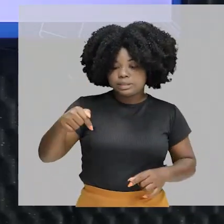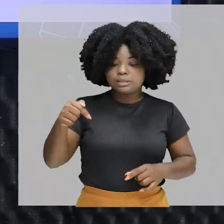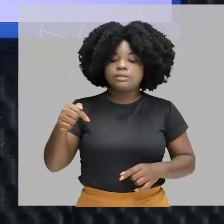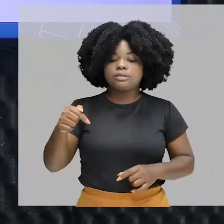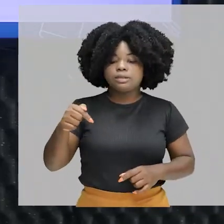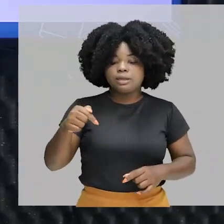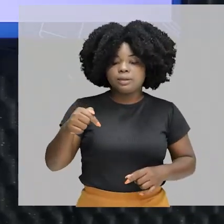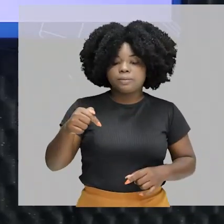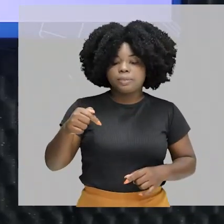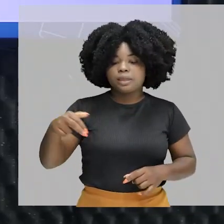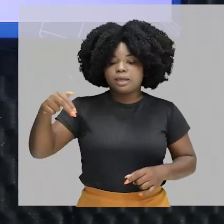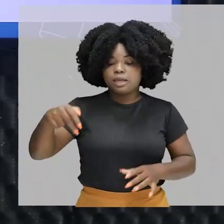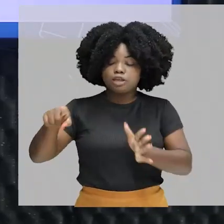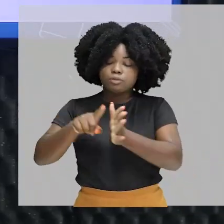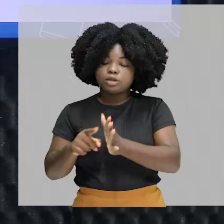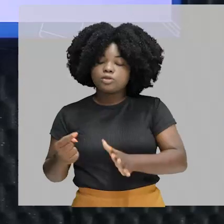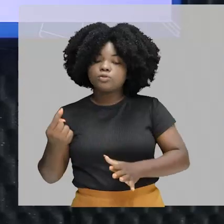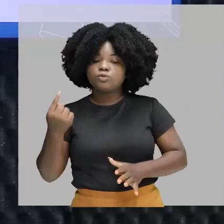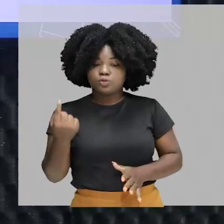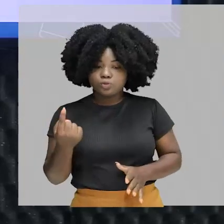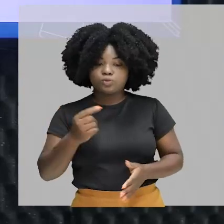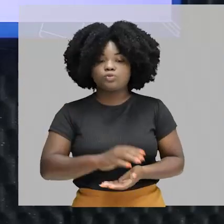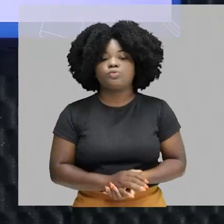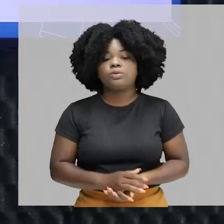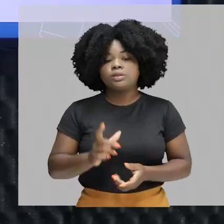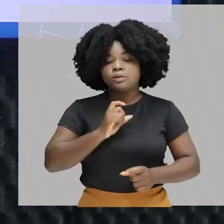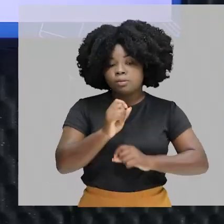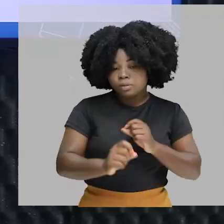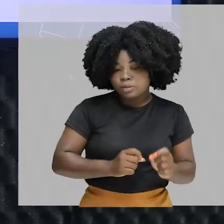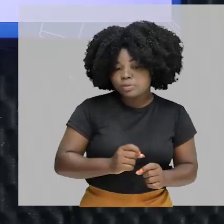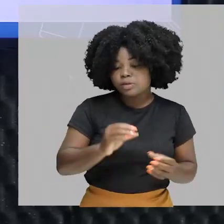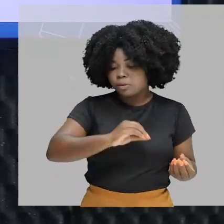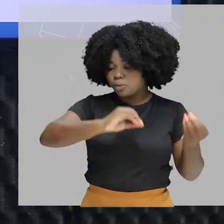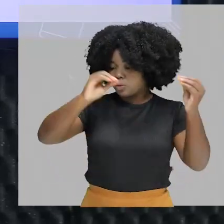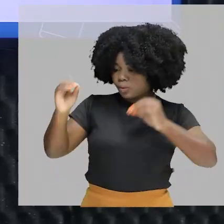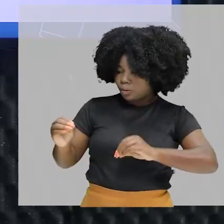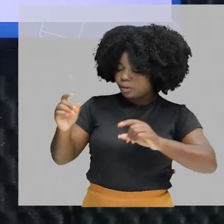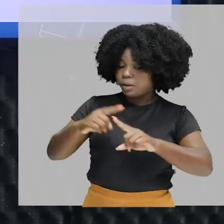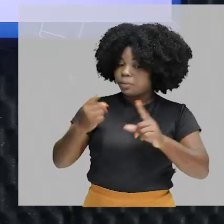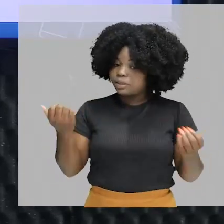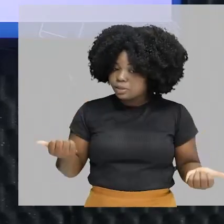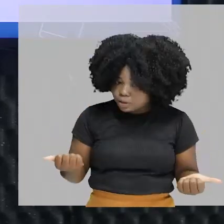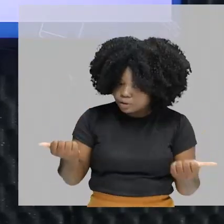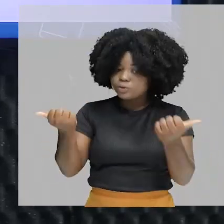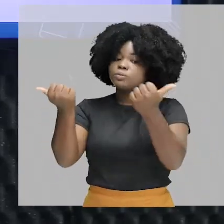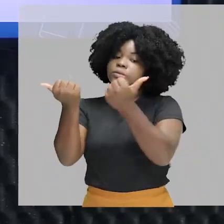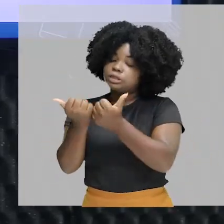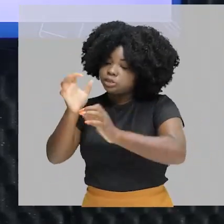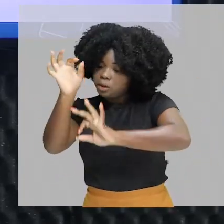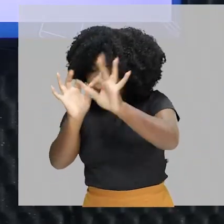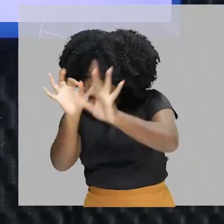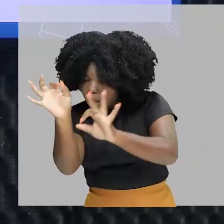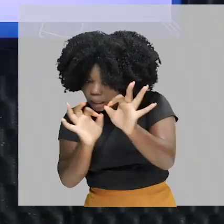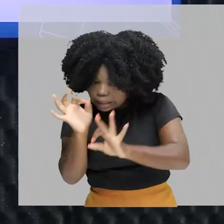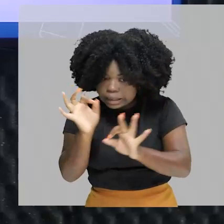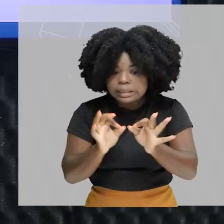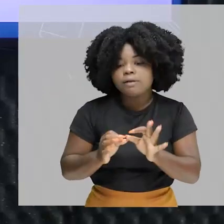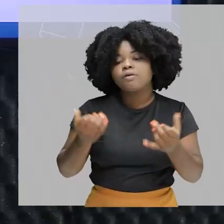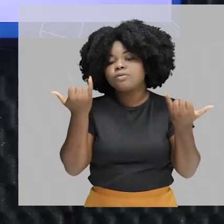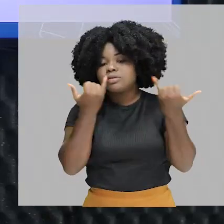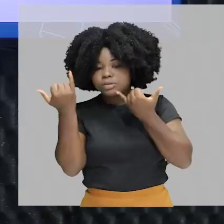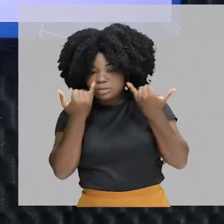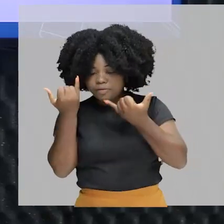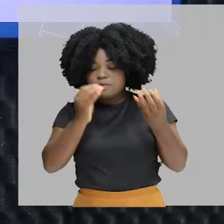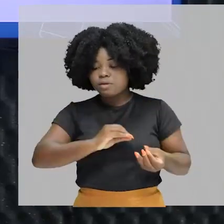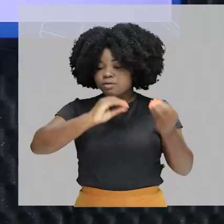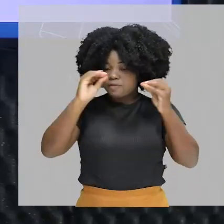a n menos 1. Aqui, neste caso, nós já estamos escrevendo o termo geral ajustado com as informações que